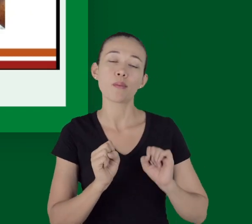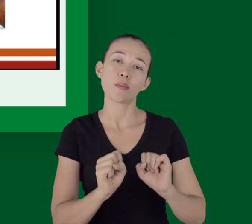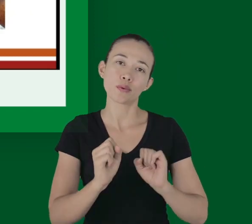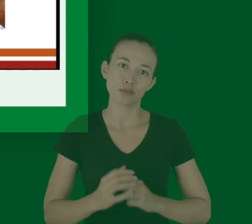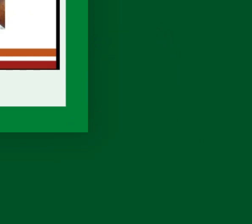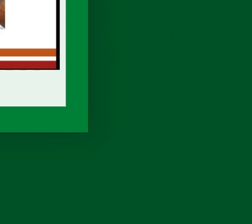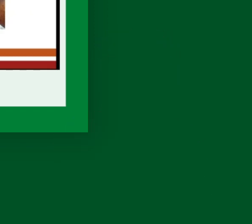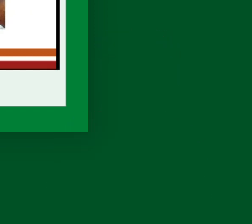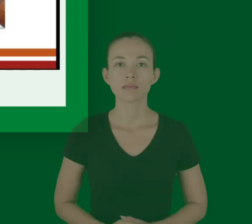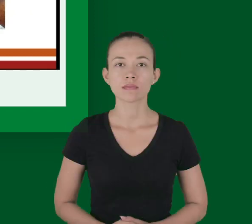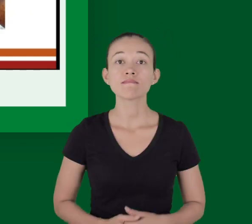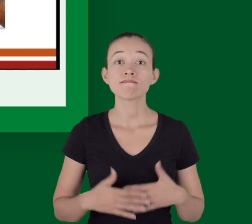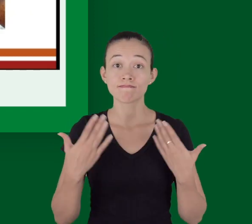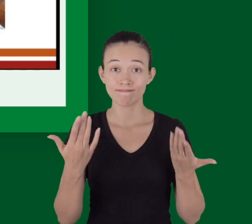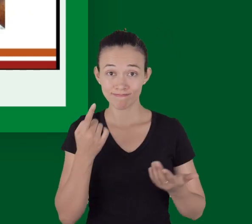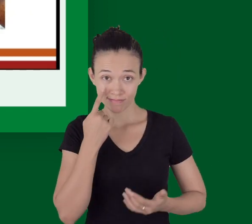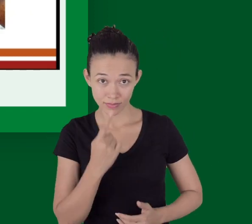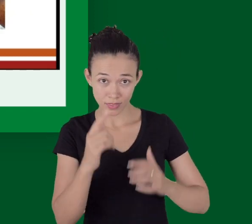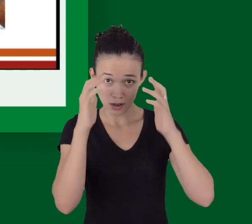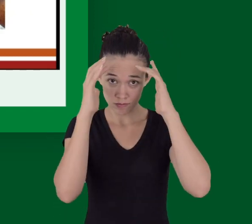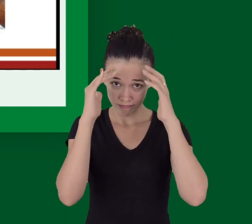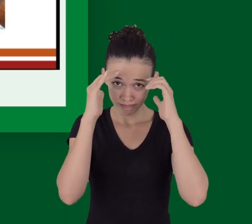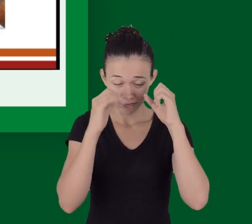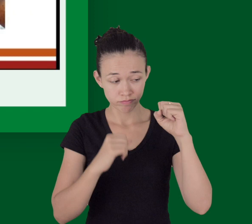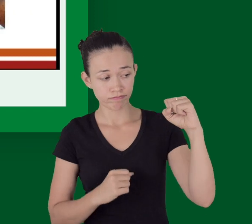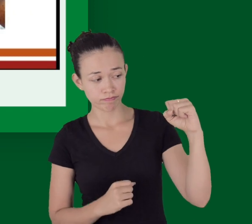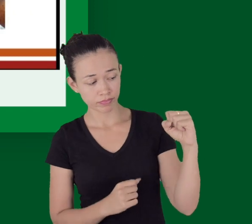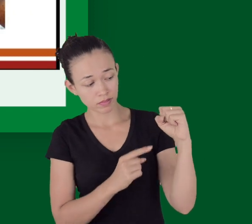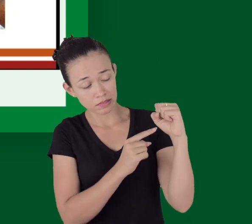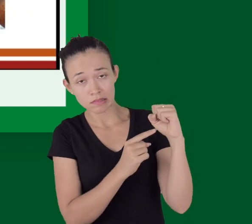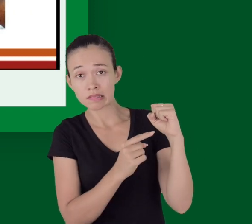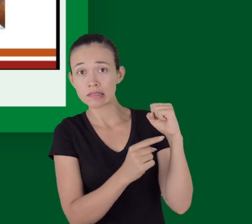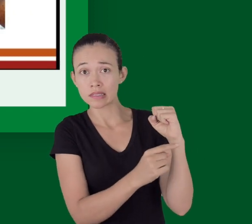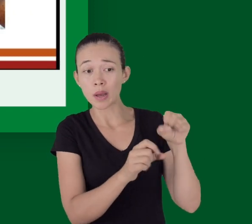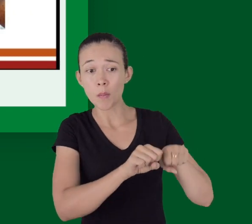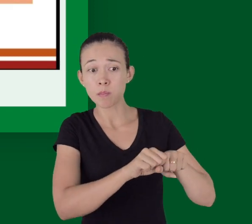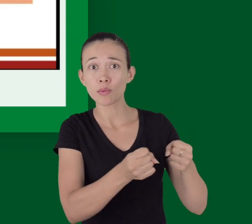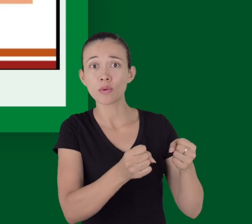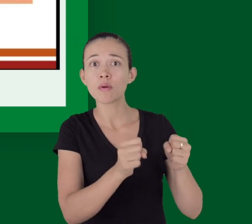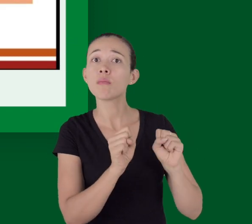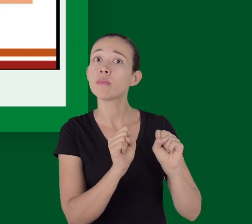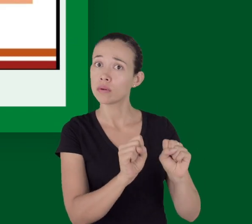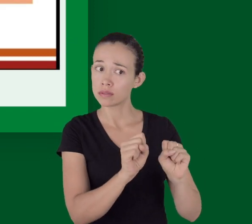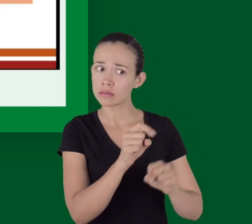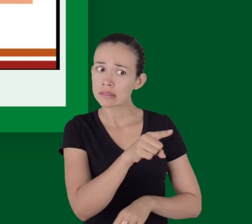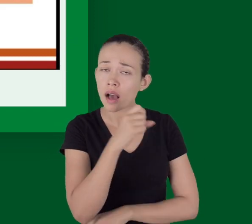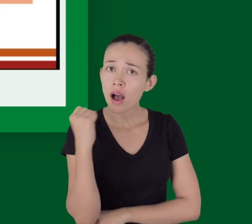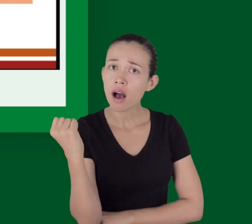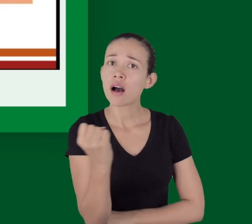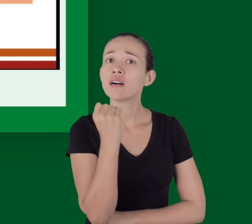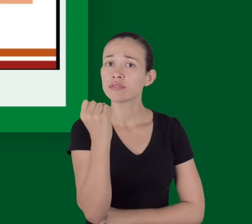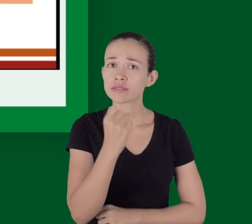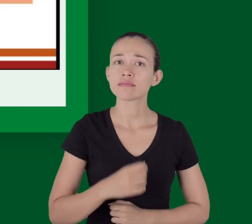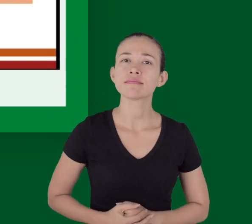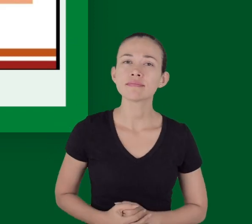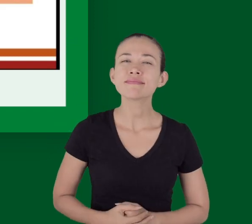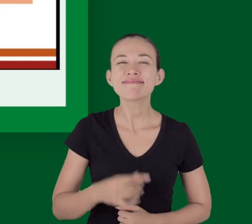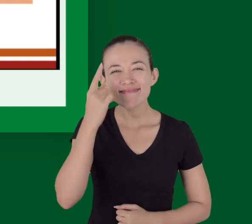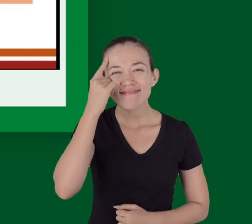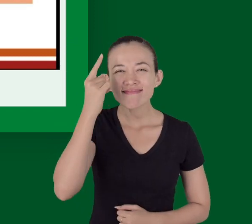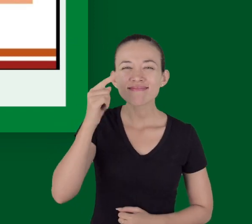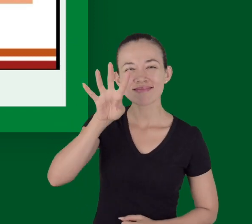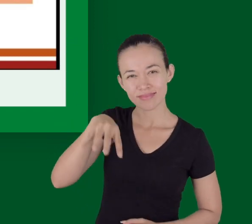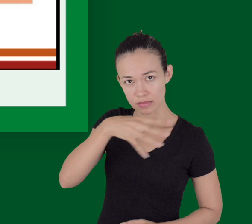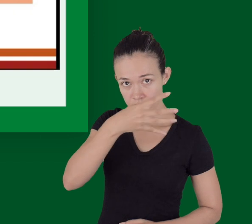drenagens licóricas aí. Sinais de gravidade, sinais sugestivos de fratura de base de cânula. Então, lembrando do nosso Glauco,